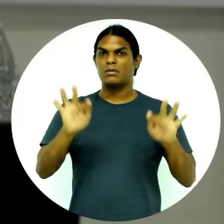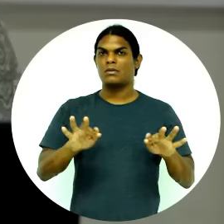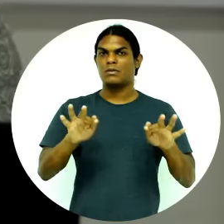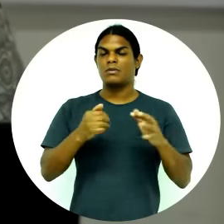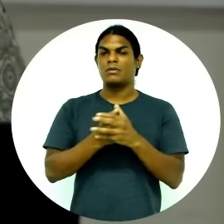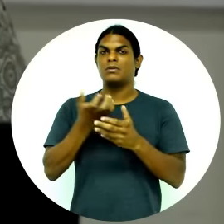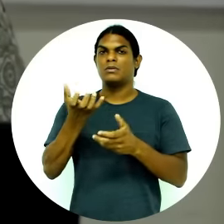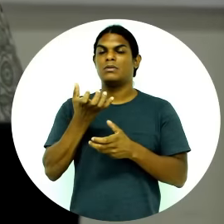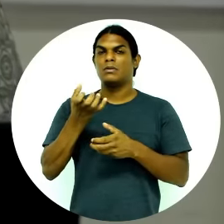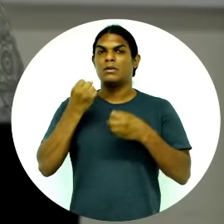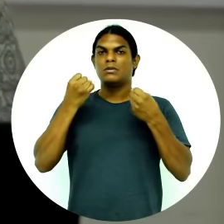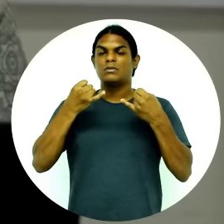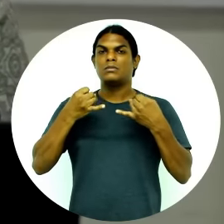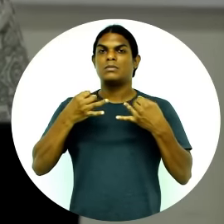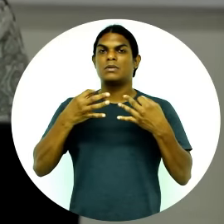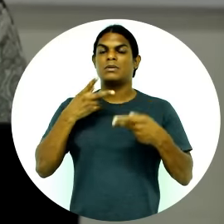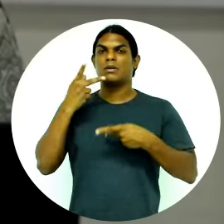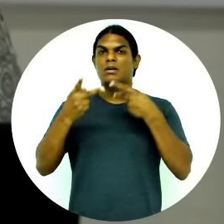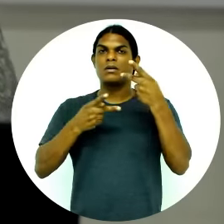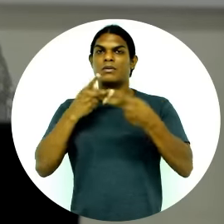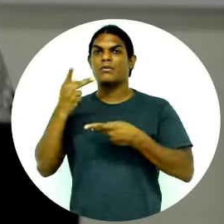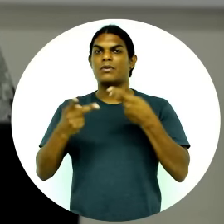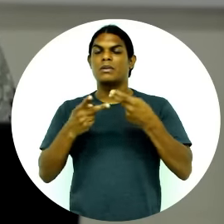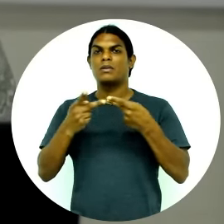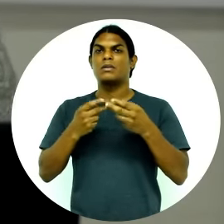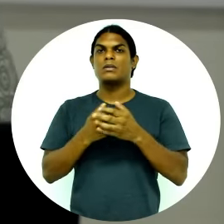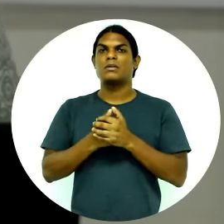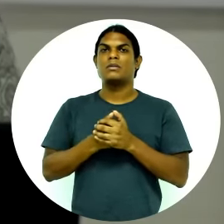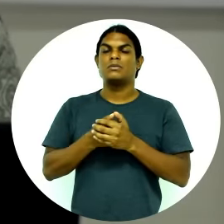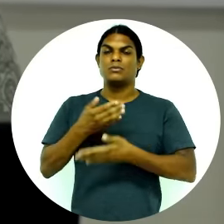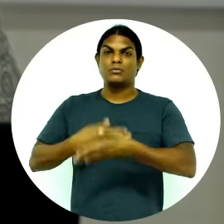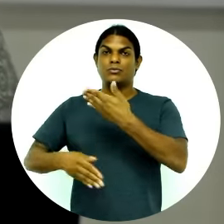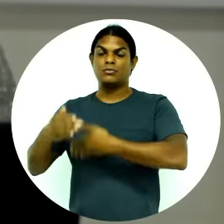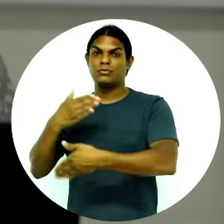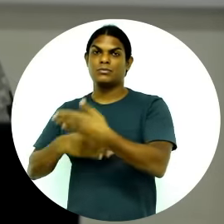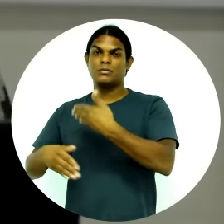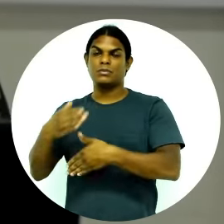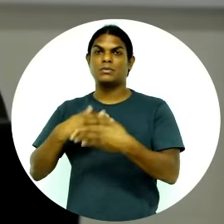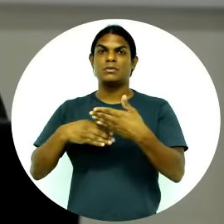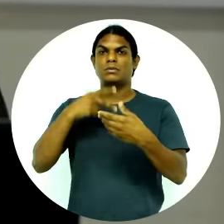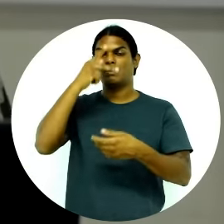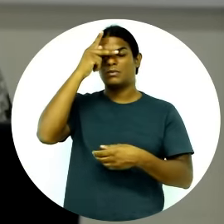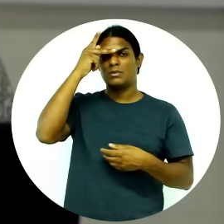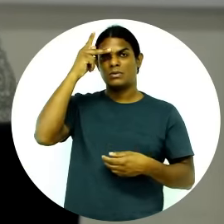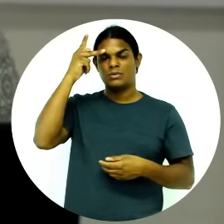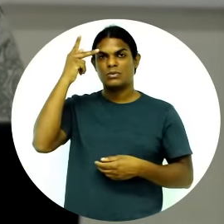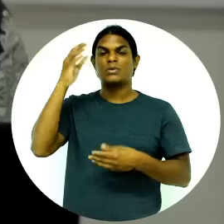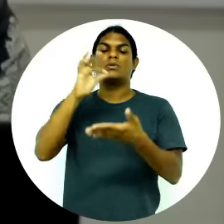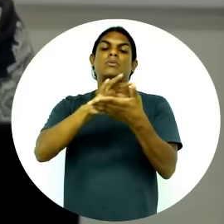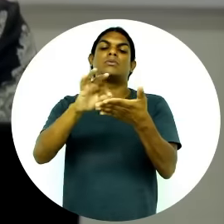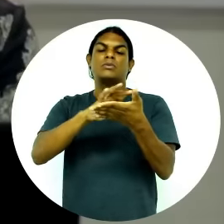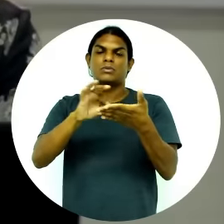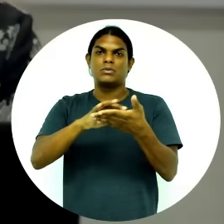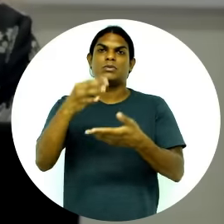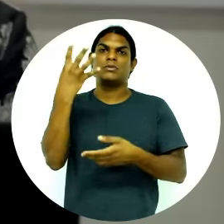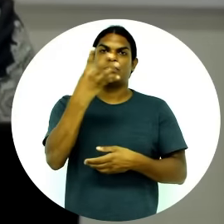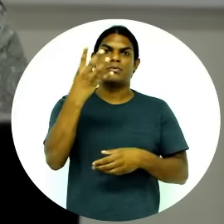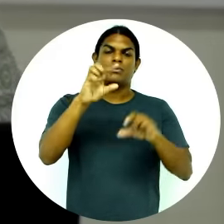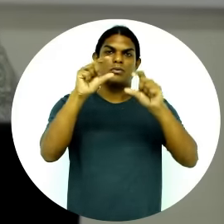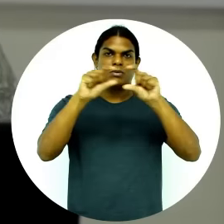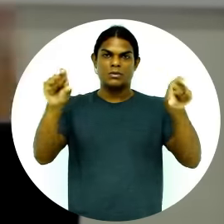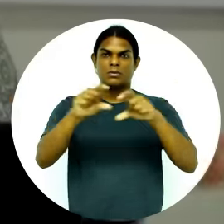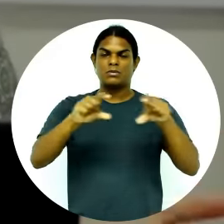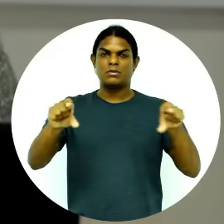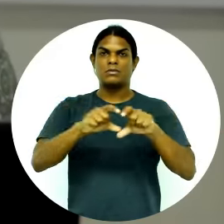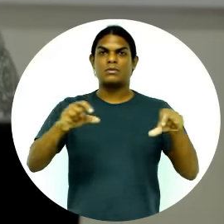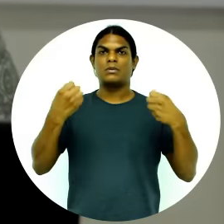forma forçosa ou forçosamente apenas uma ou duas delas que mais se aplicam ao desempenho das